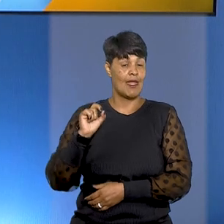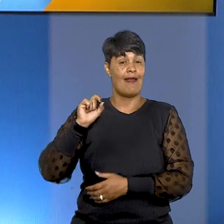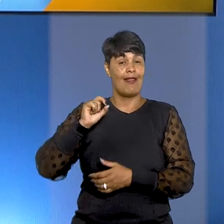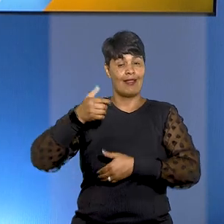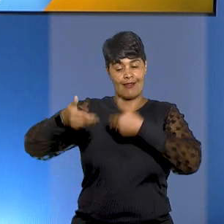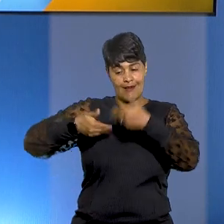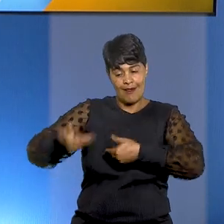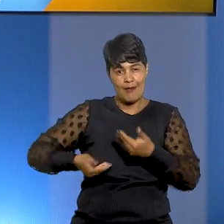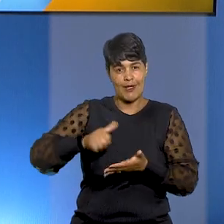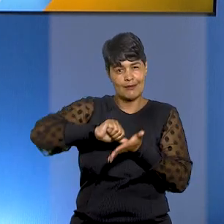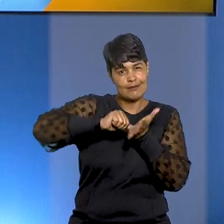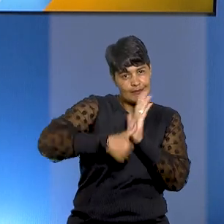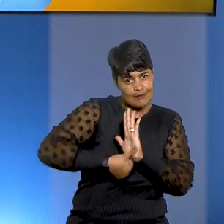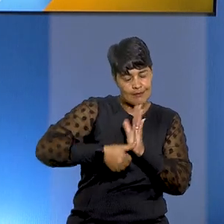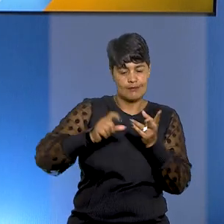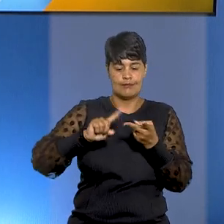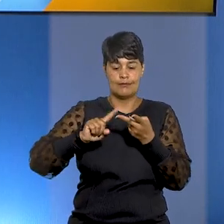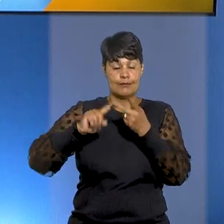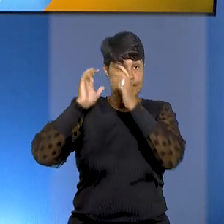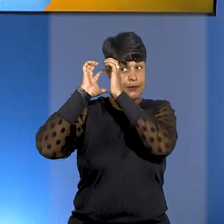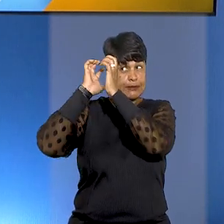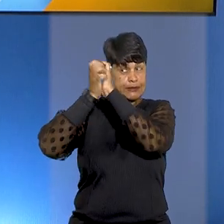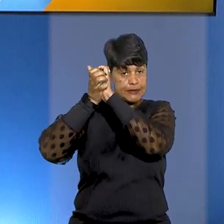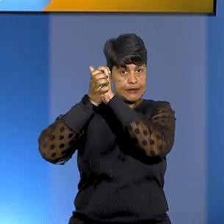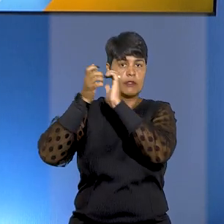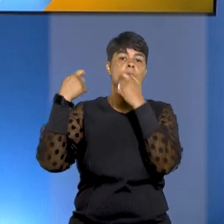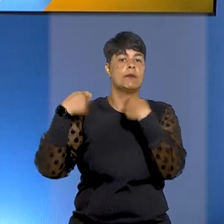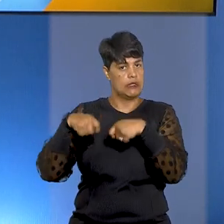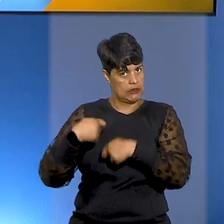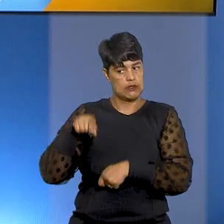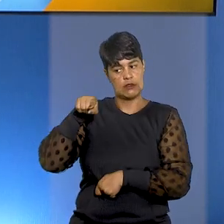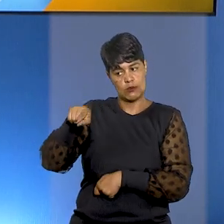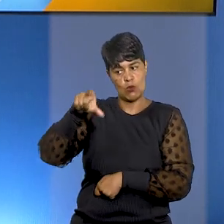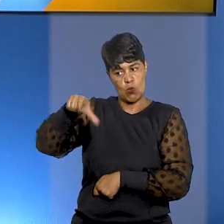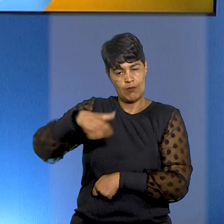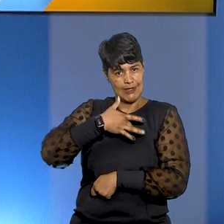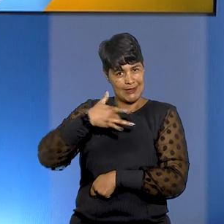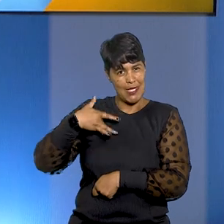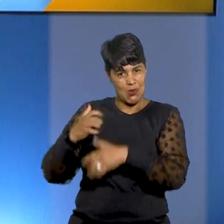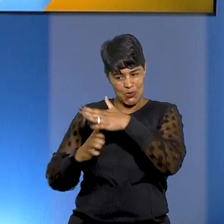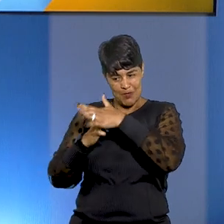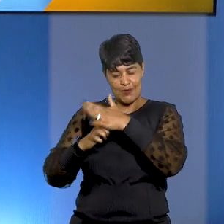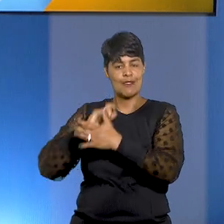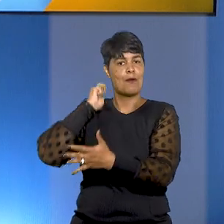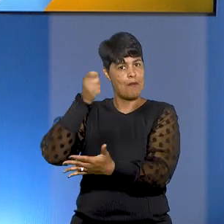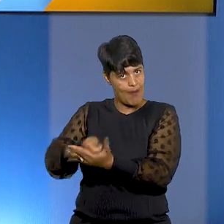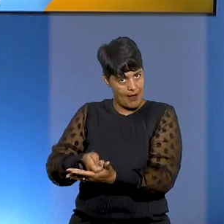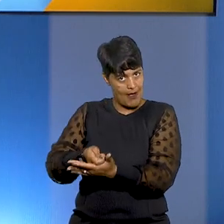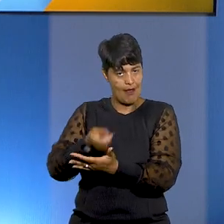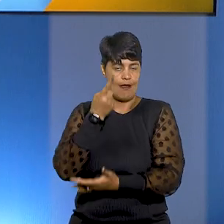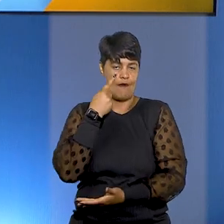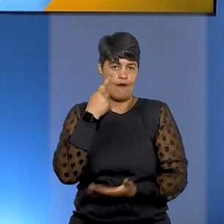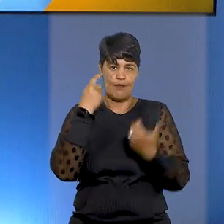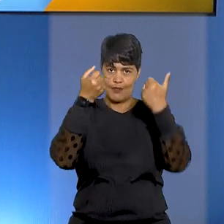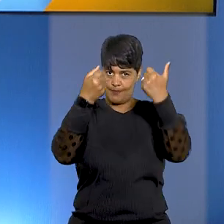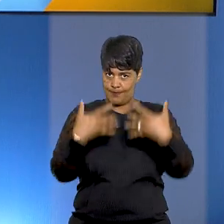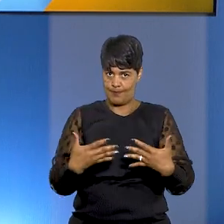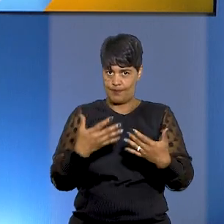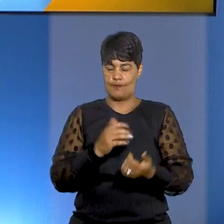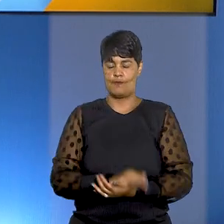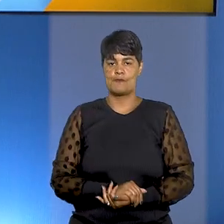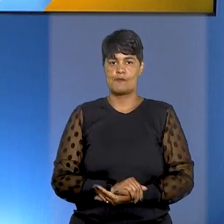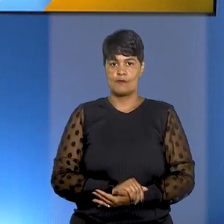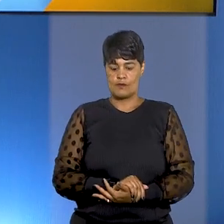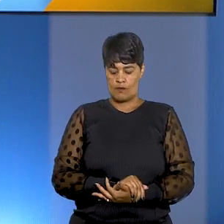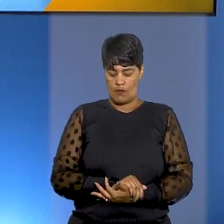síndrome de Down e lesão cerebral deve ser coberto de maneira Ampla por plano de saúde a repórter Marina